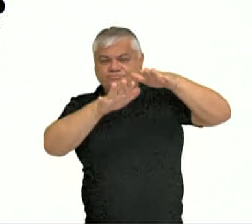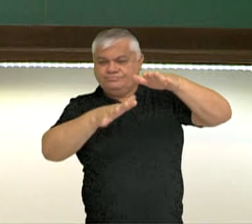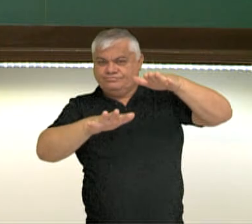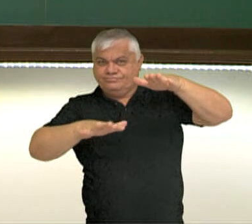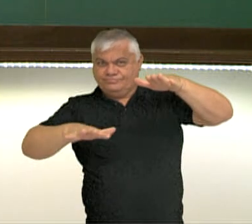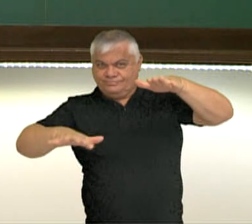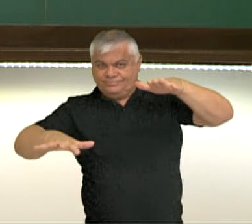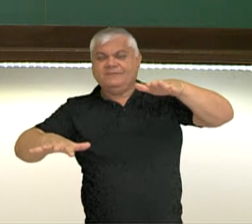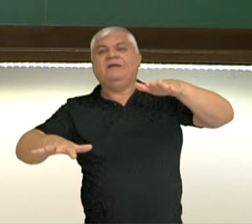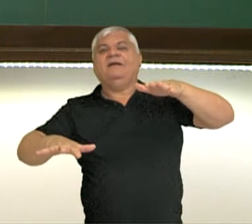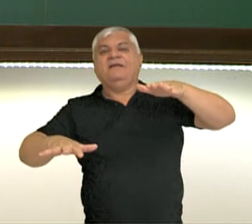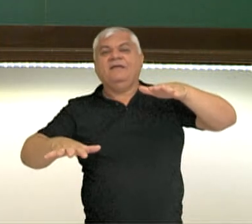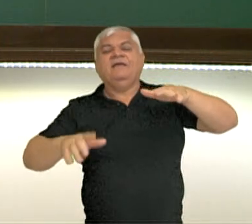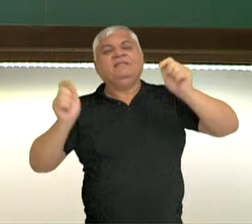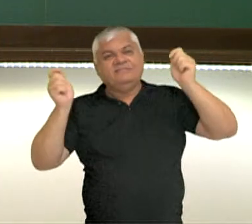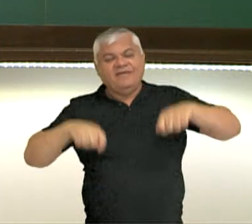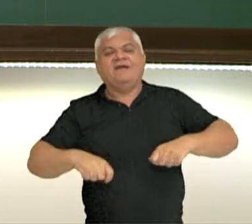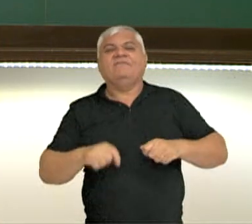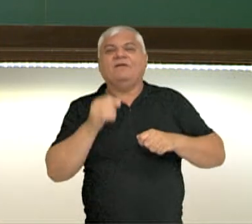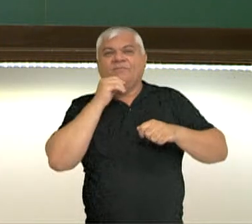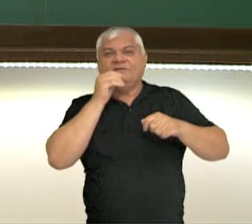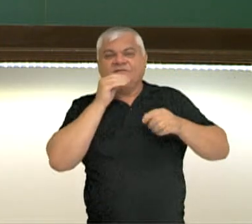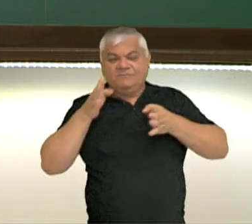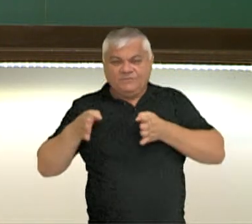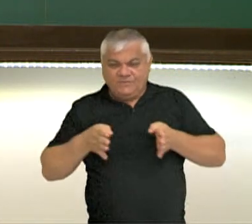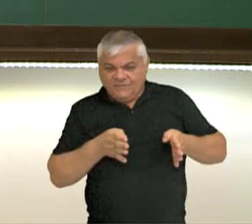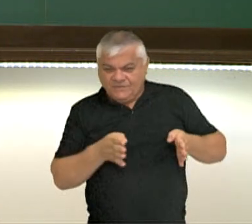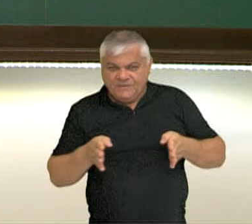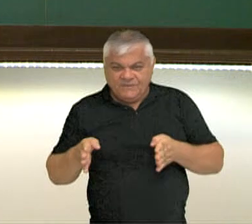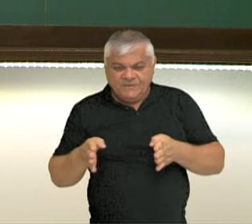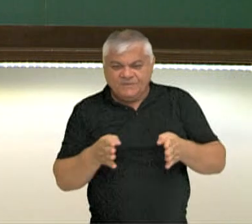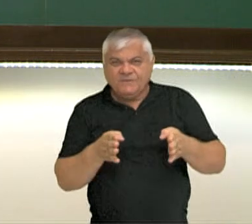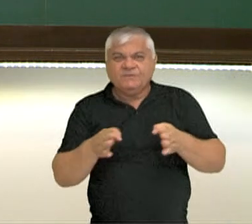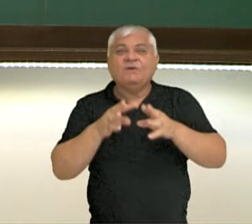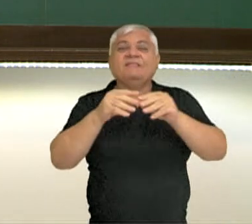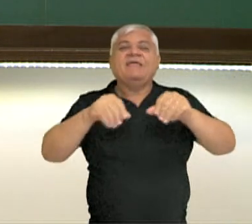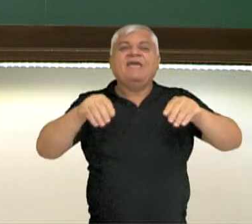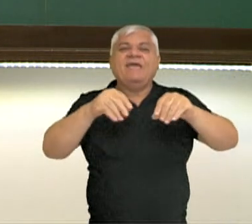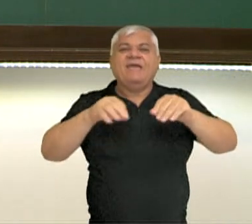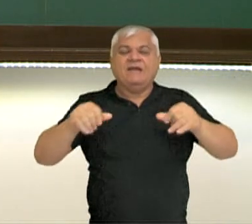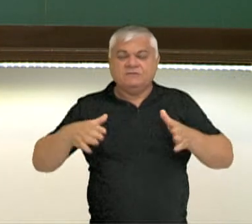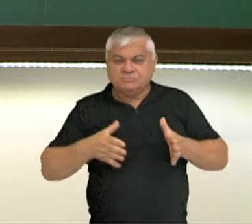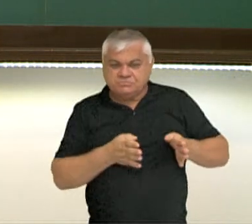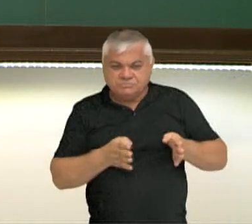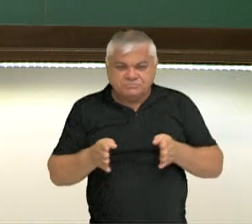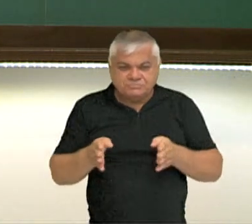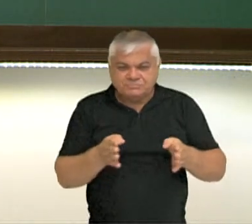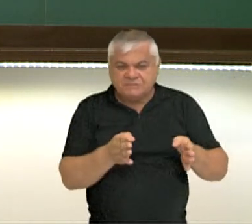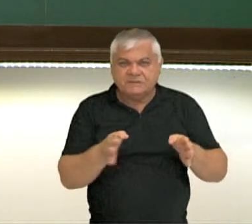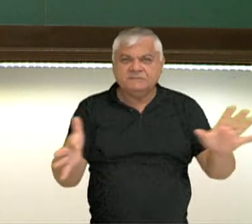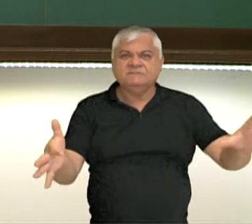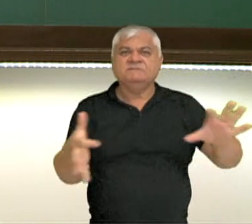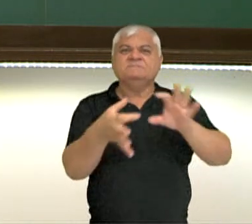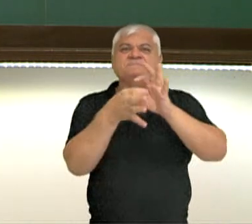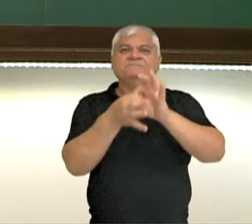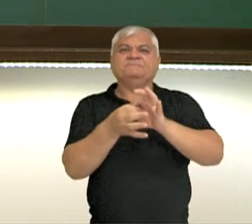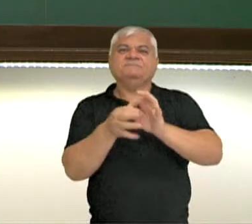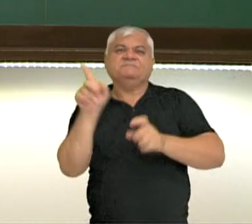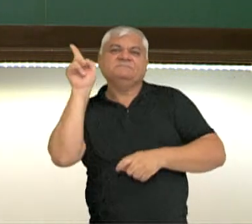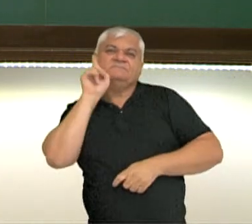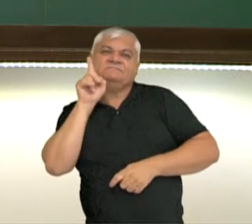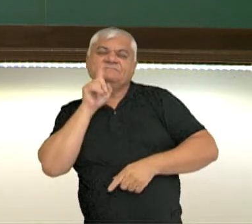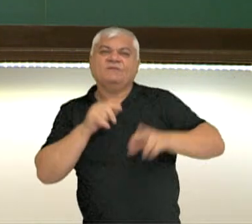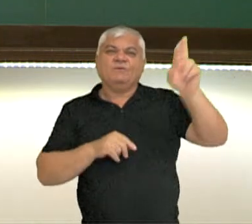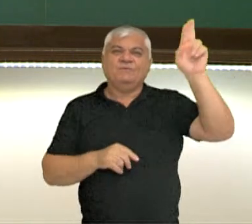mais baixo, haveria um corredor, existe realmente um corredor de terra, ligando os dois continentes, que seria possível de migrar,